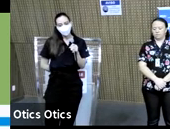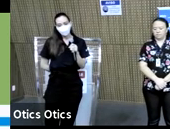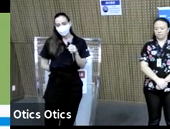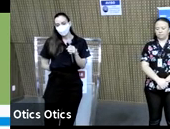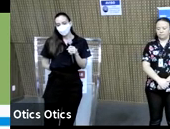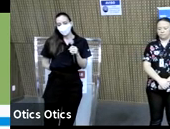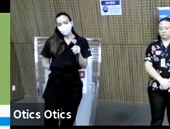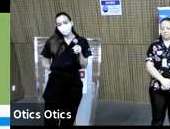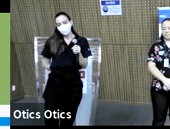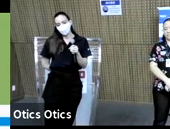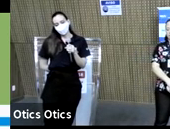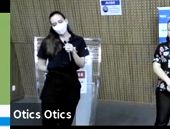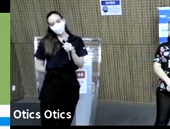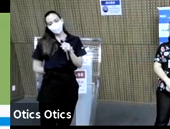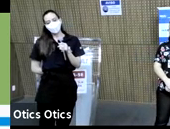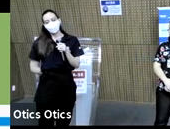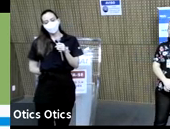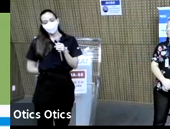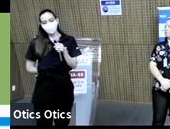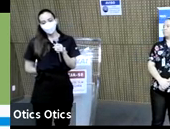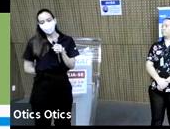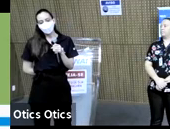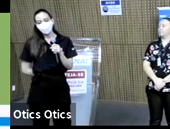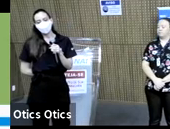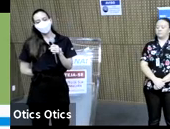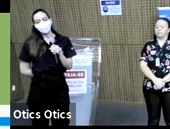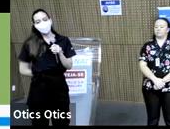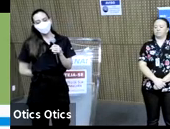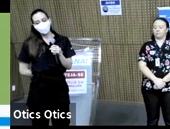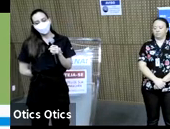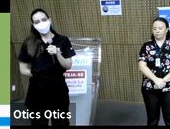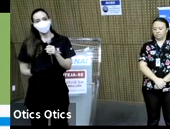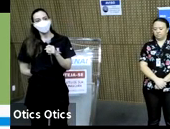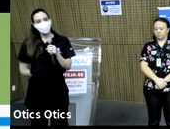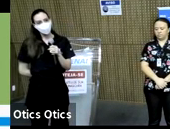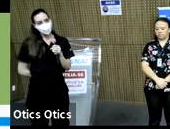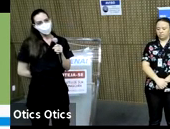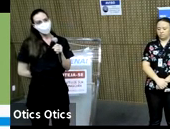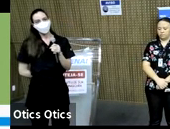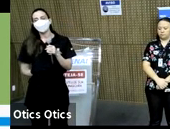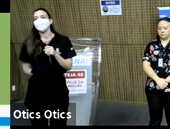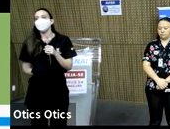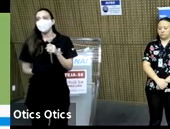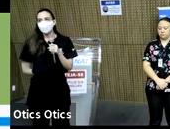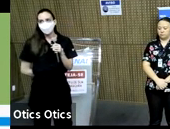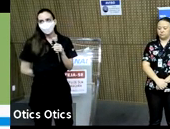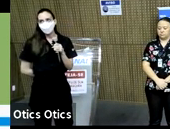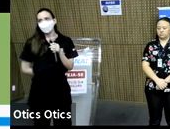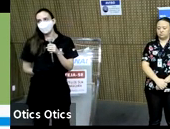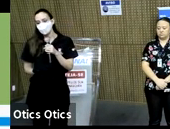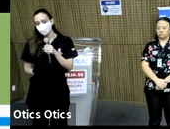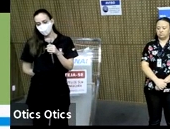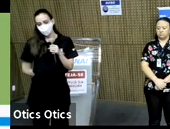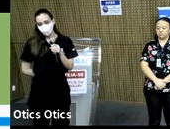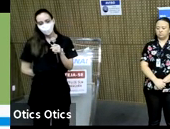do Covid. Então, eles auxiliaram no fast track, na realização dos testes, no registro,